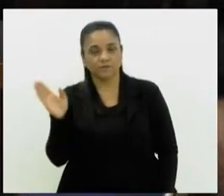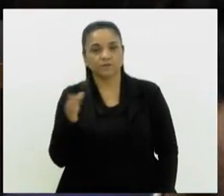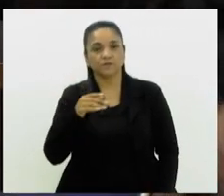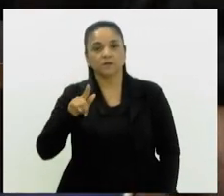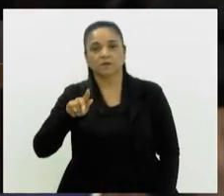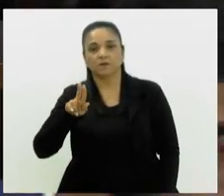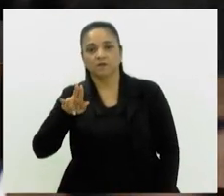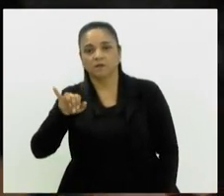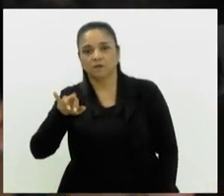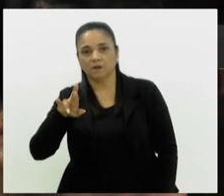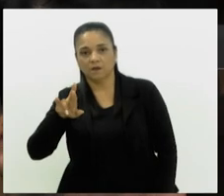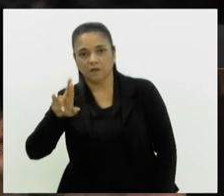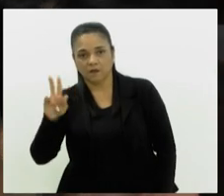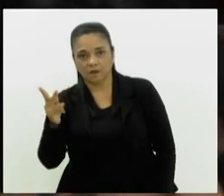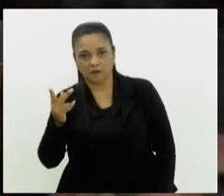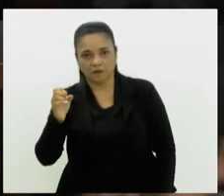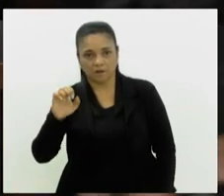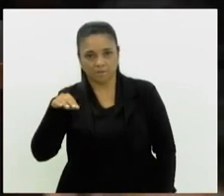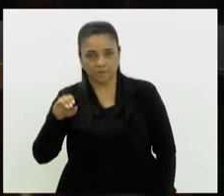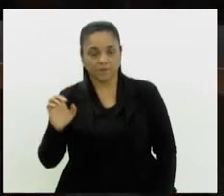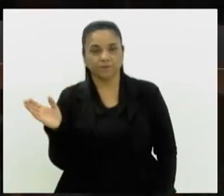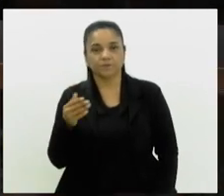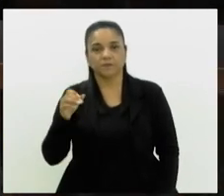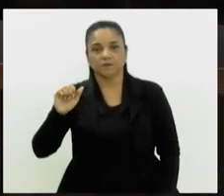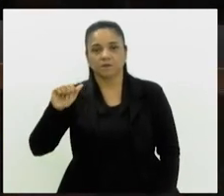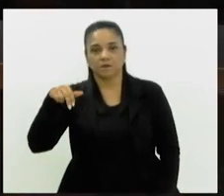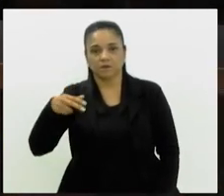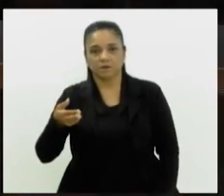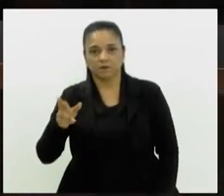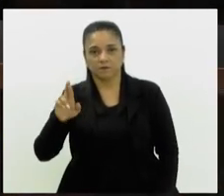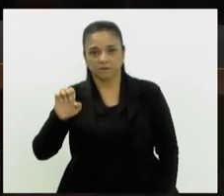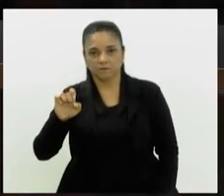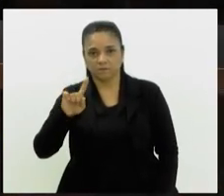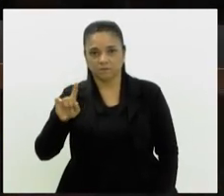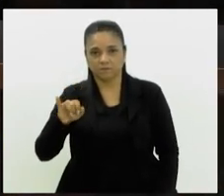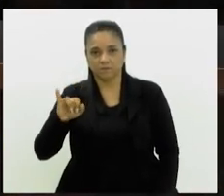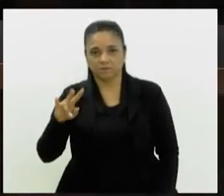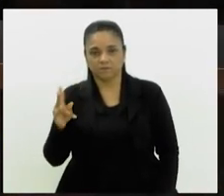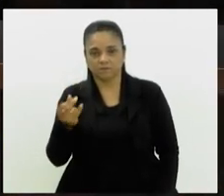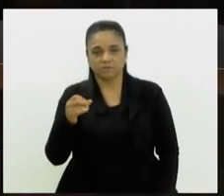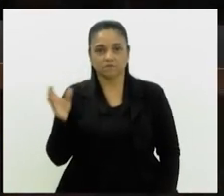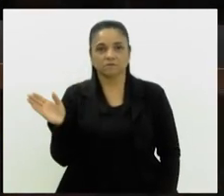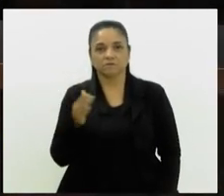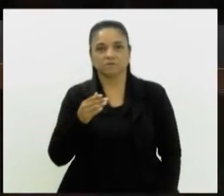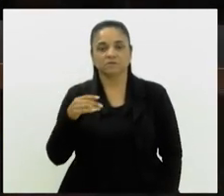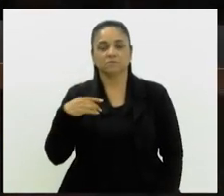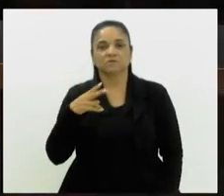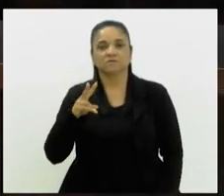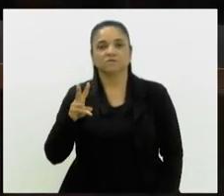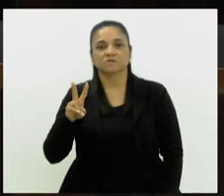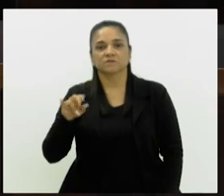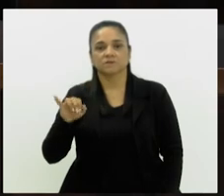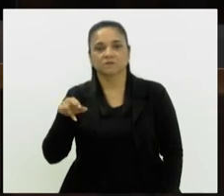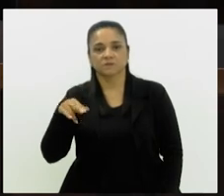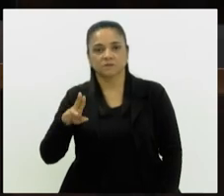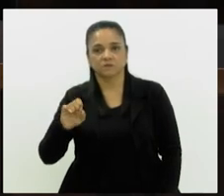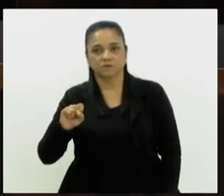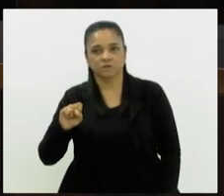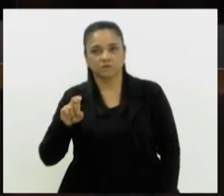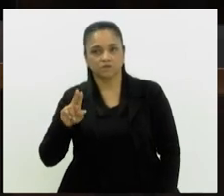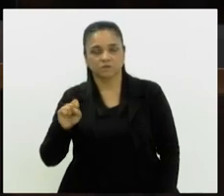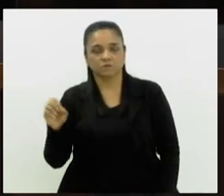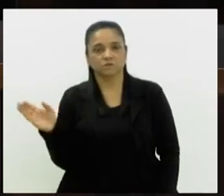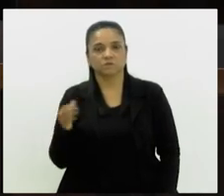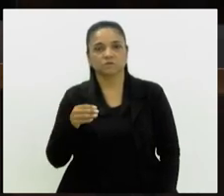Delaroy. Andrezinho Siciliano. Vinícius Cozolino. Elton Cristo. Daniel